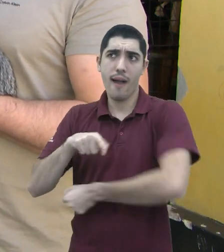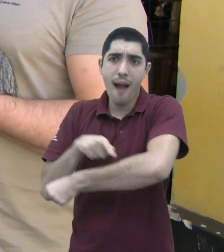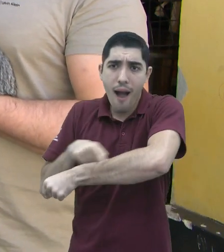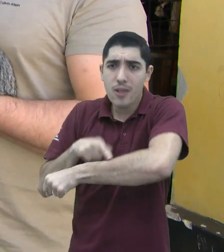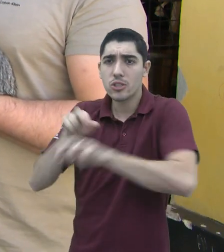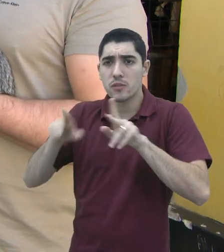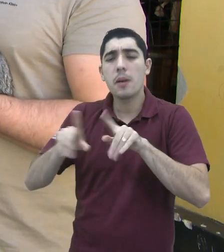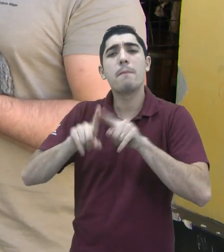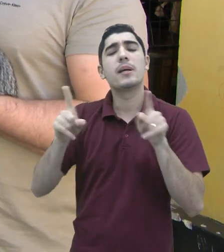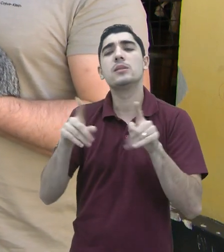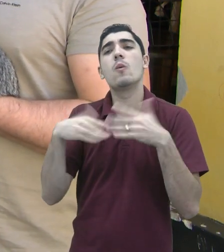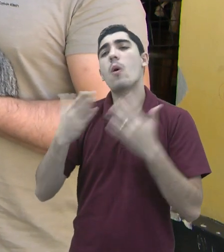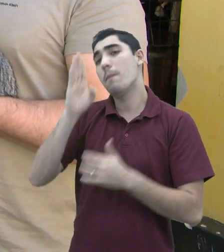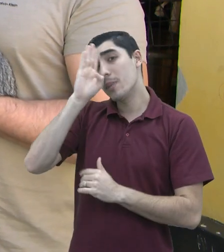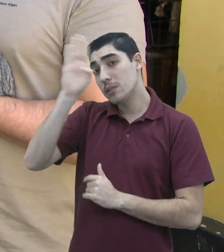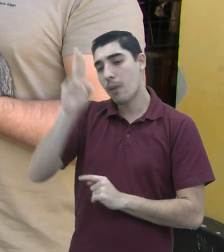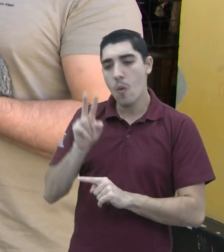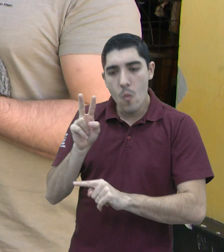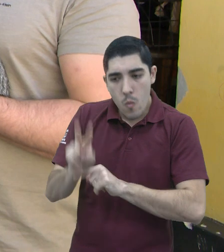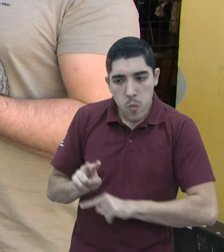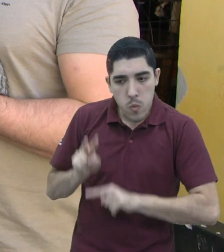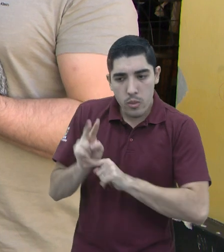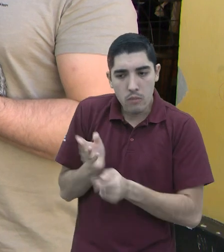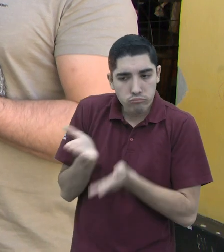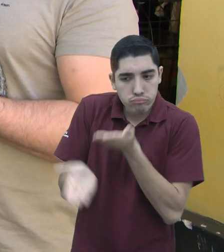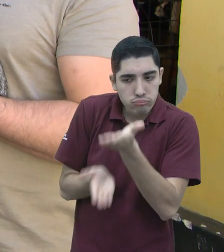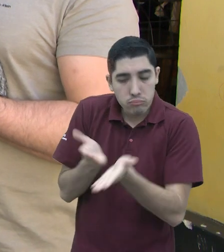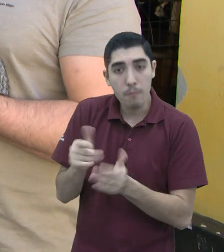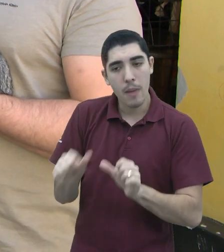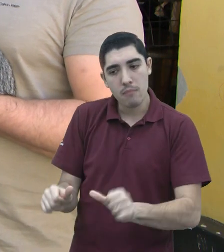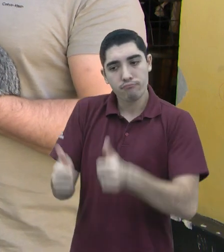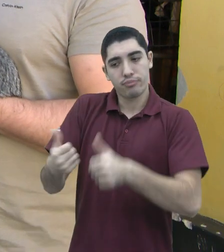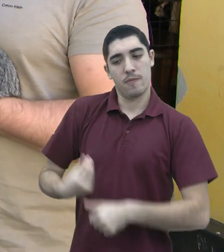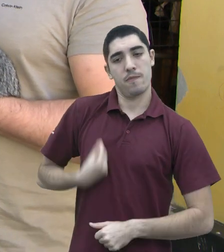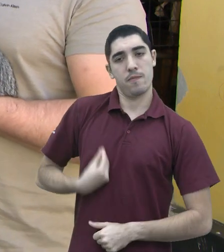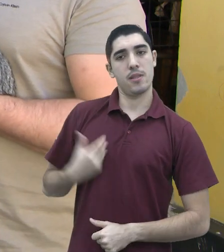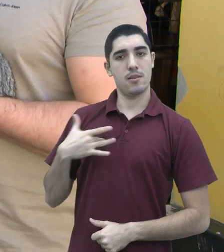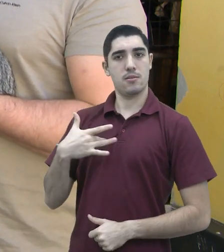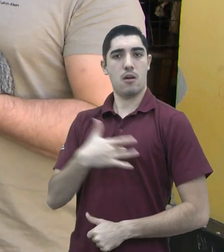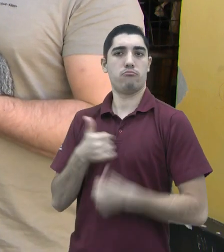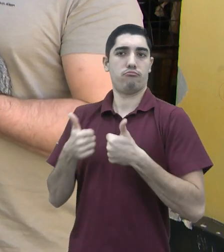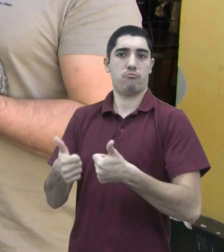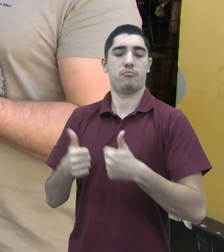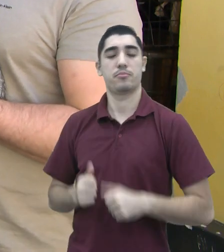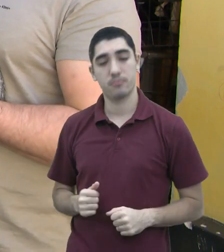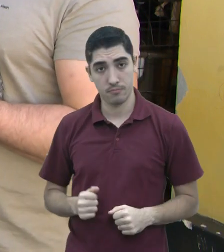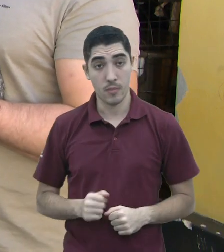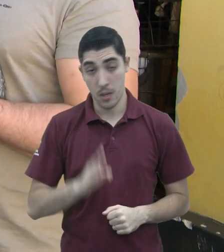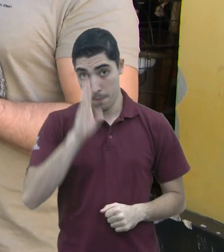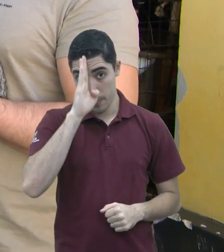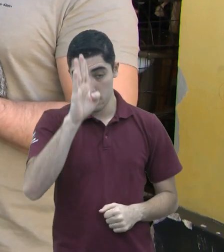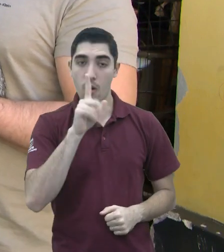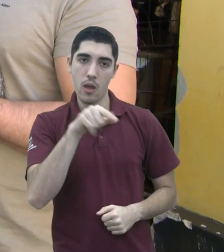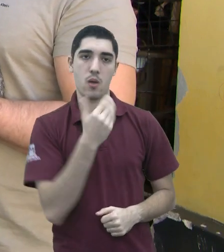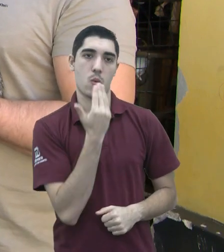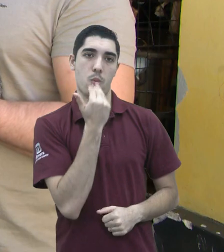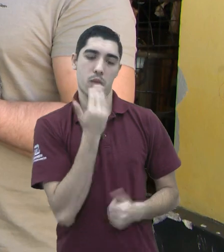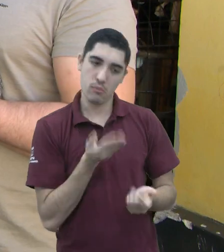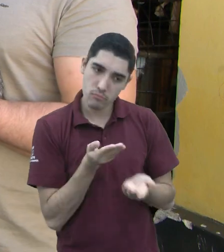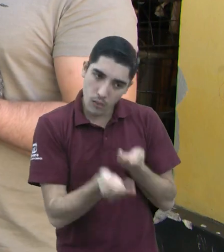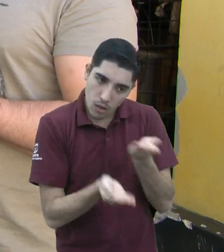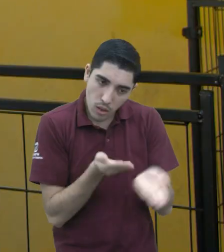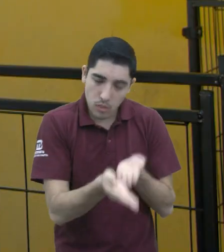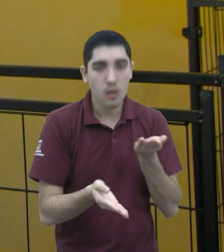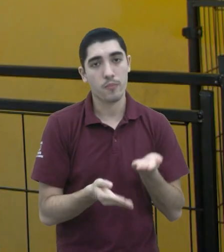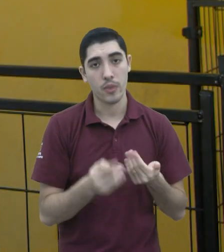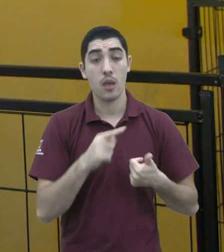raças diferentes, quais são os principais cuidados que um tutor precisa ter para garantir qualidade de vida para um coelho no ambiente doméstico? O principal é a